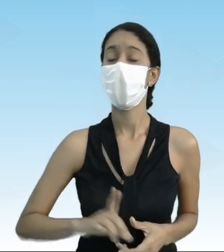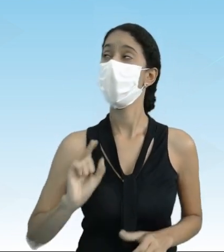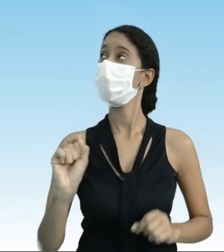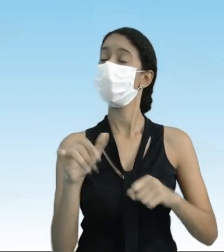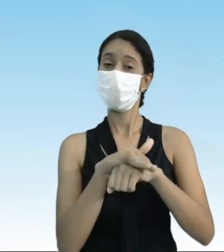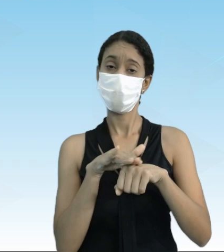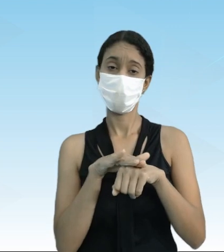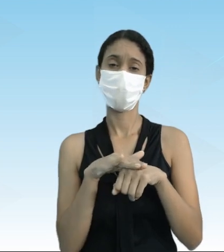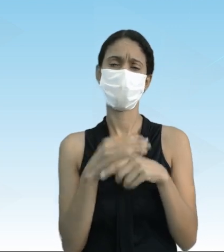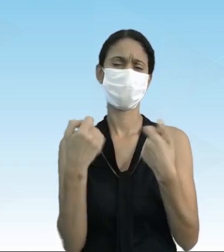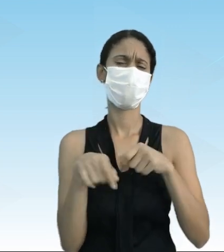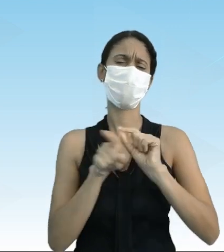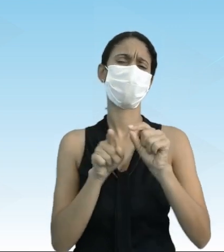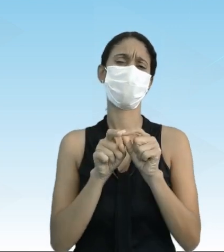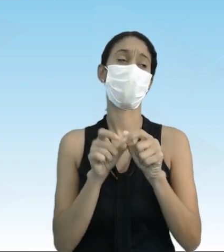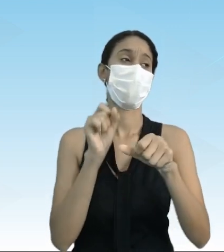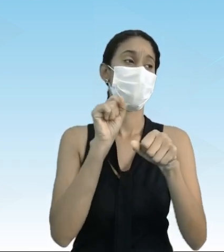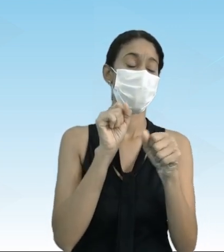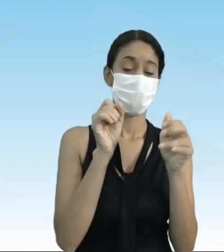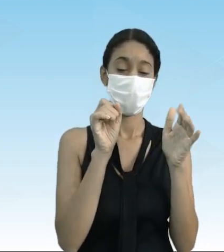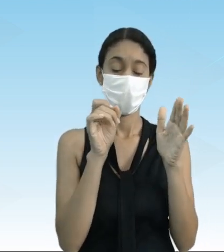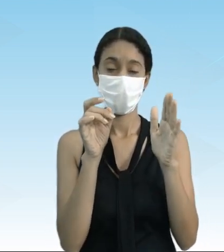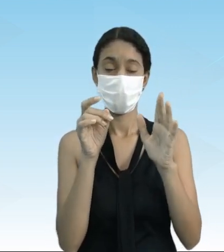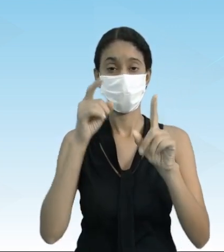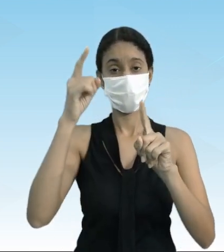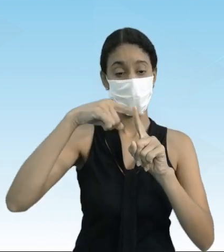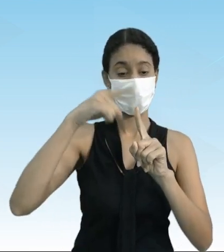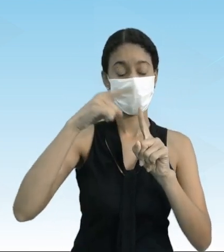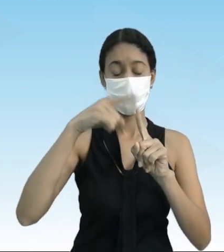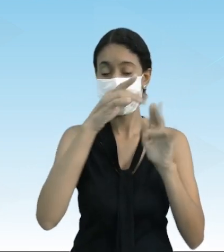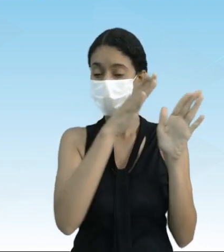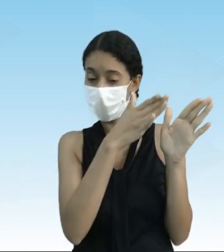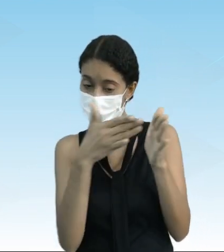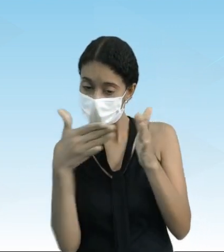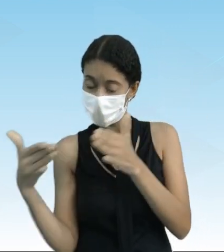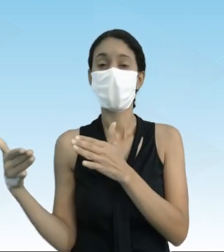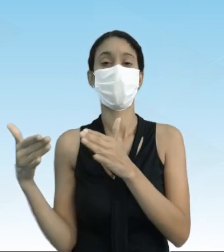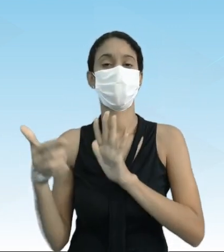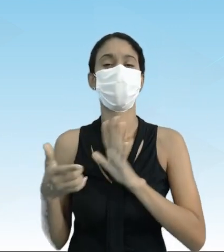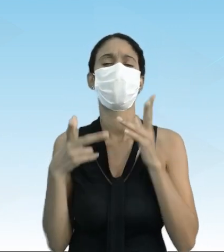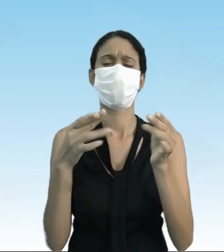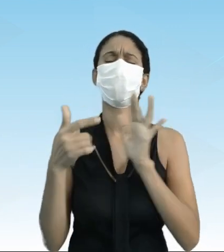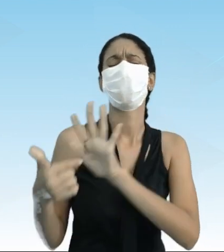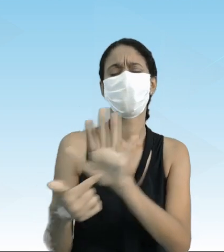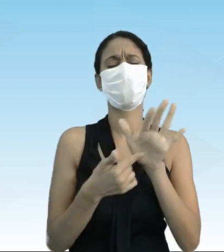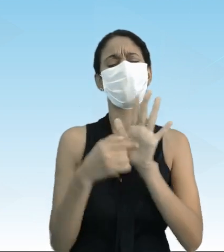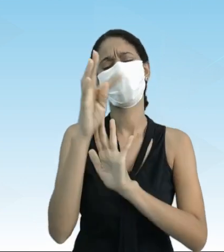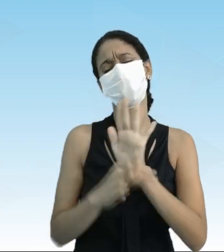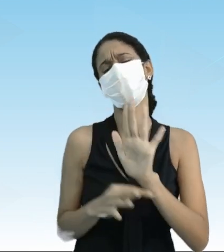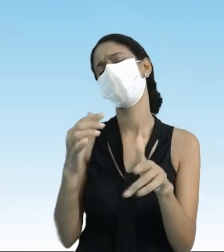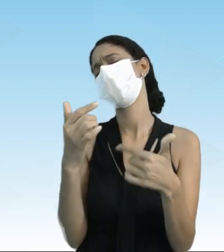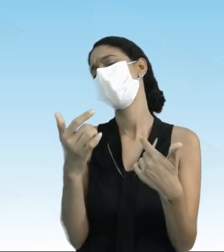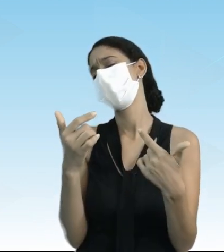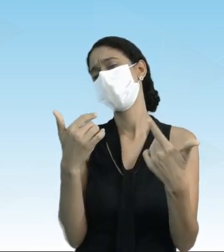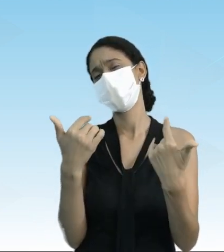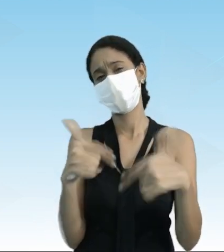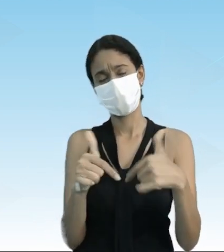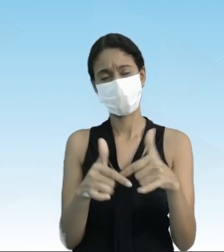há necessidade daquela padronização que haverá na apresentação do seu trabalho